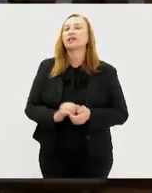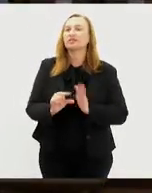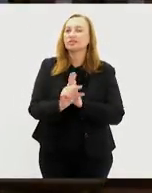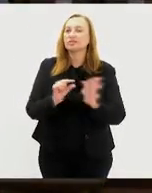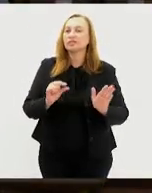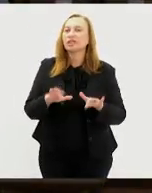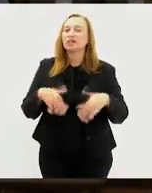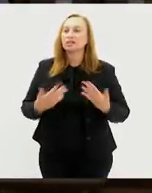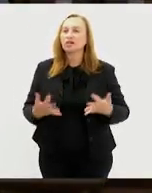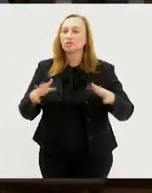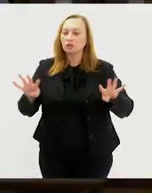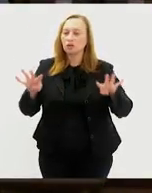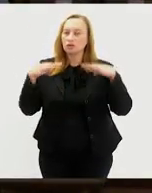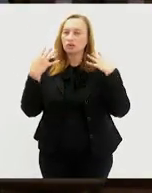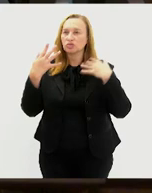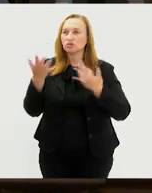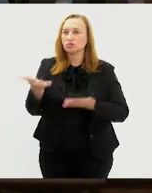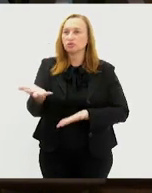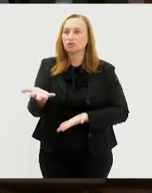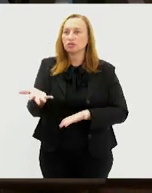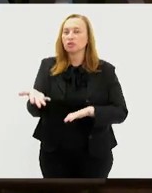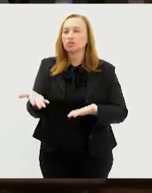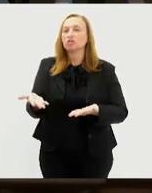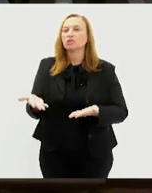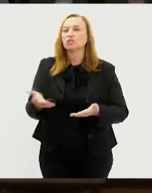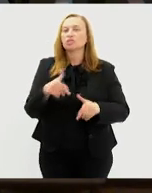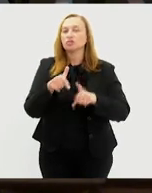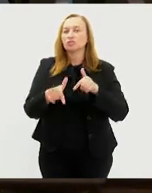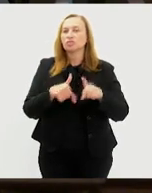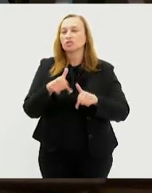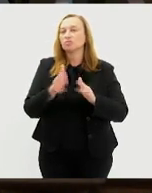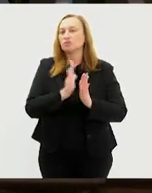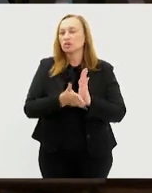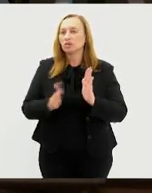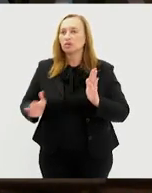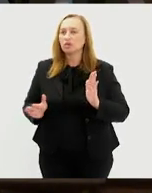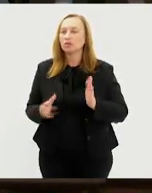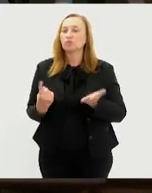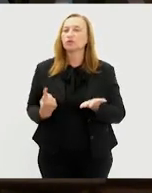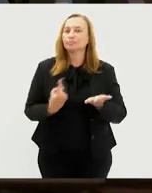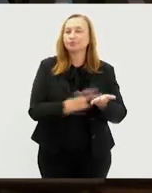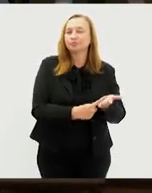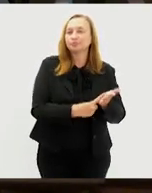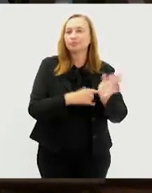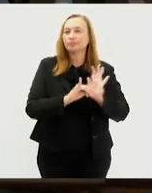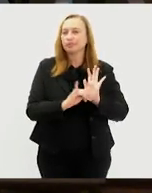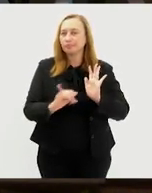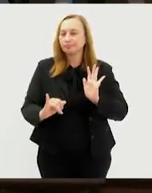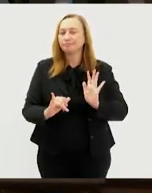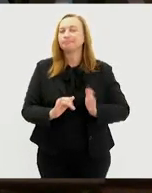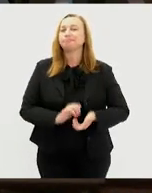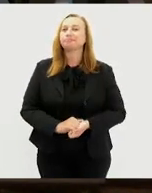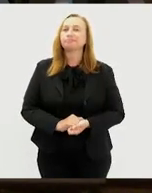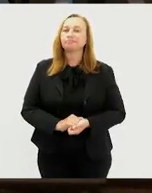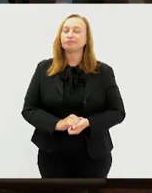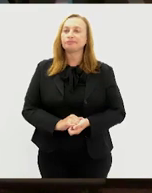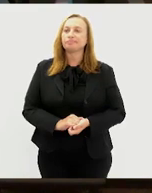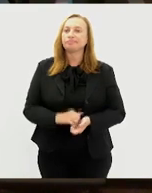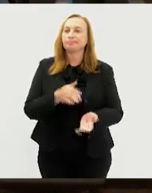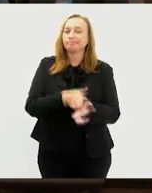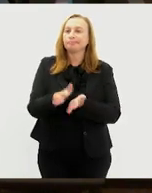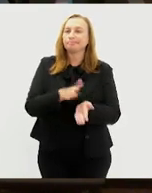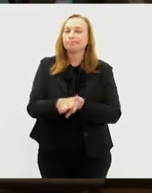presidência chama os trabalhos à ordem já com compromisso na publicação eh da segunda